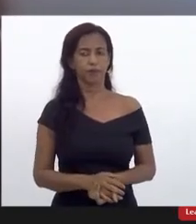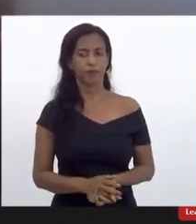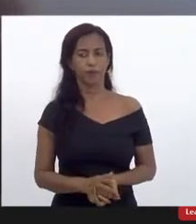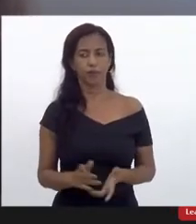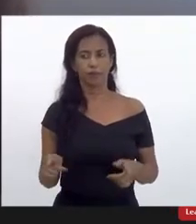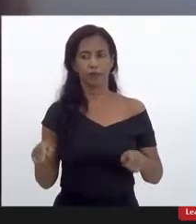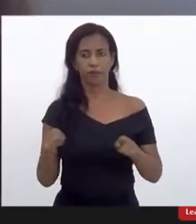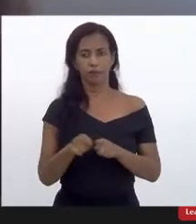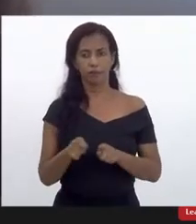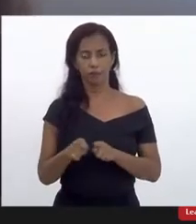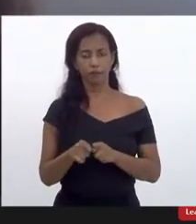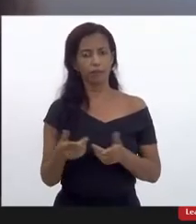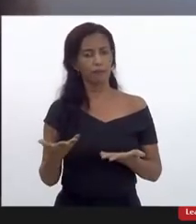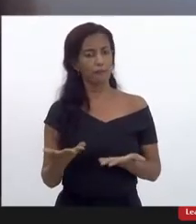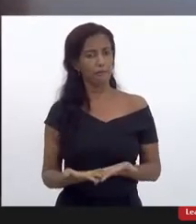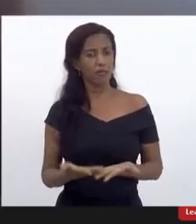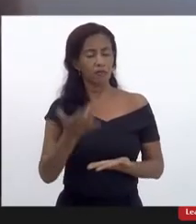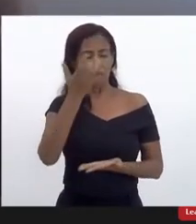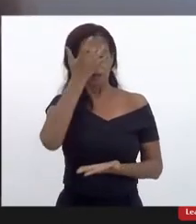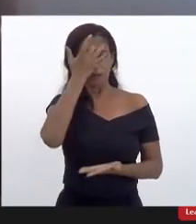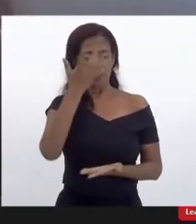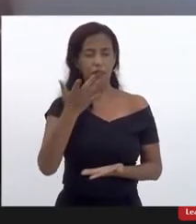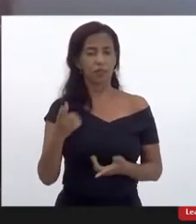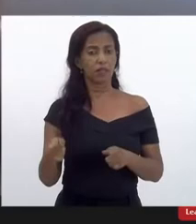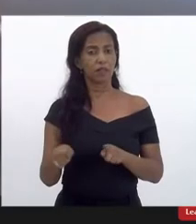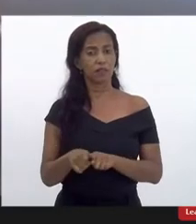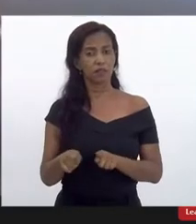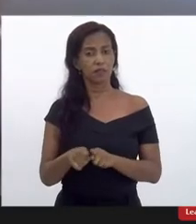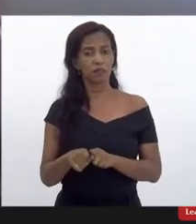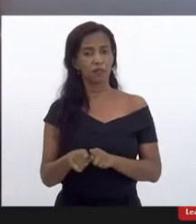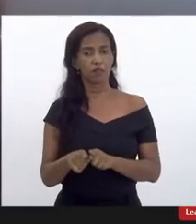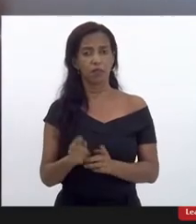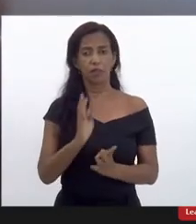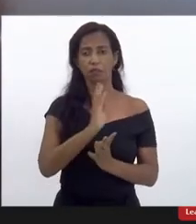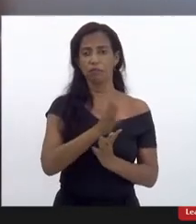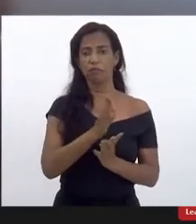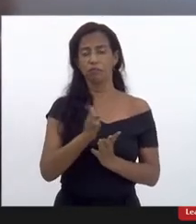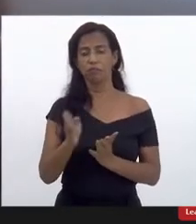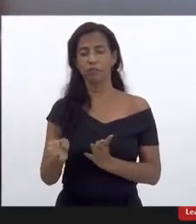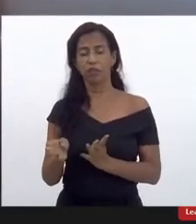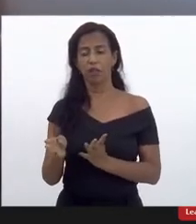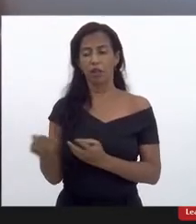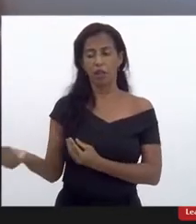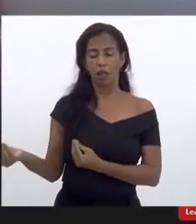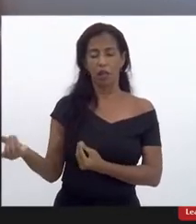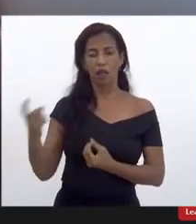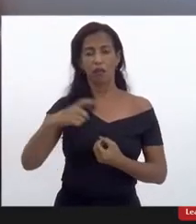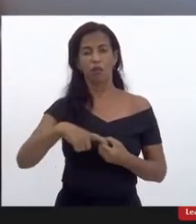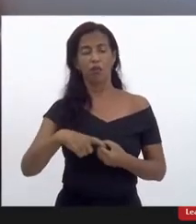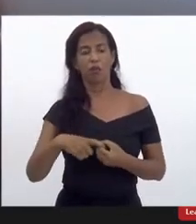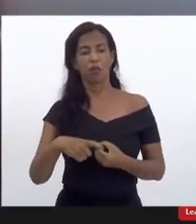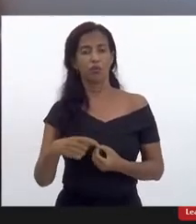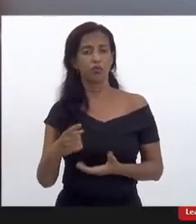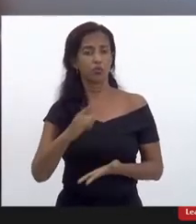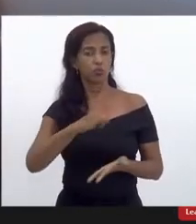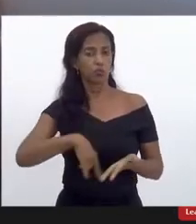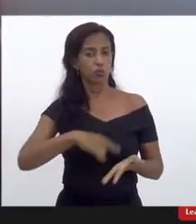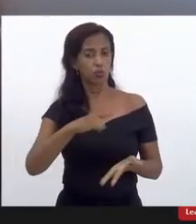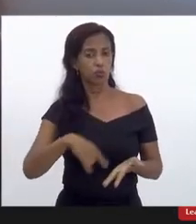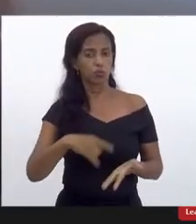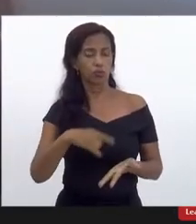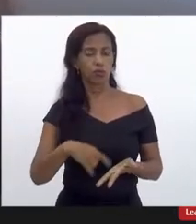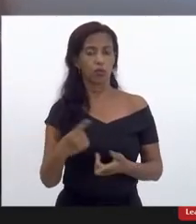porque isso ia facilitar, inclusive, a prestação de contas, a tomada de prestação de